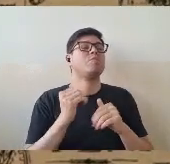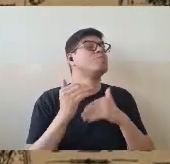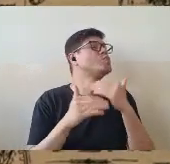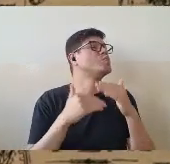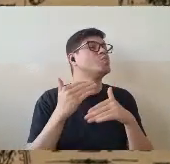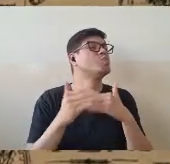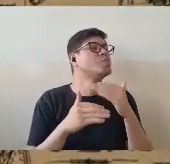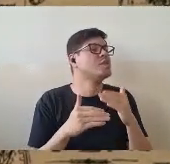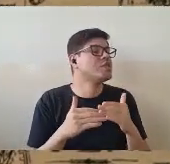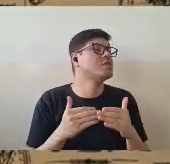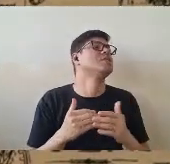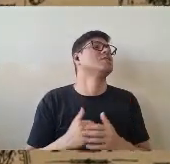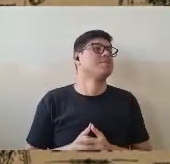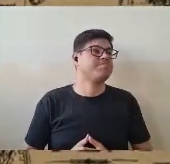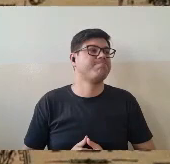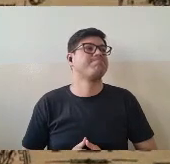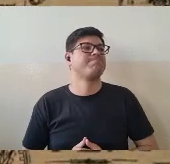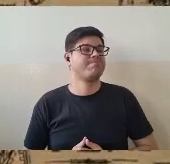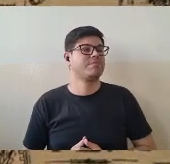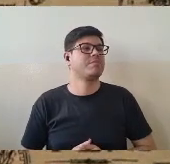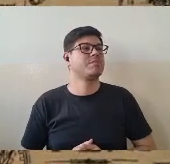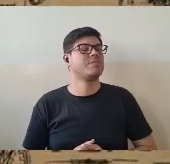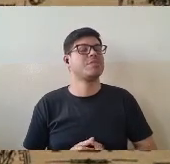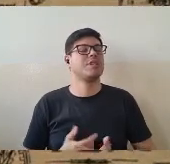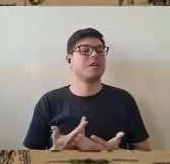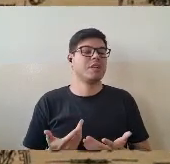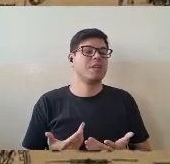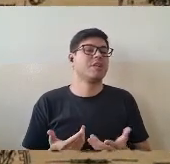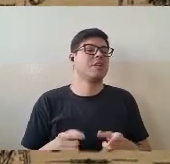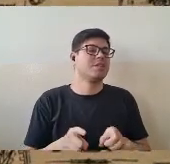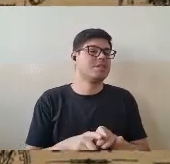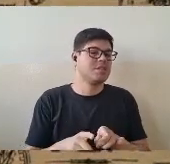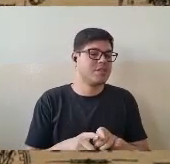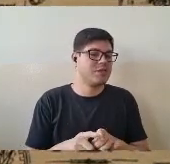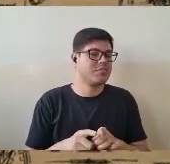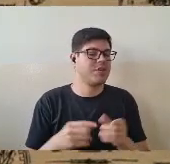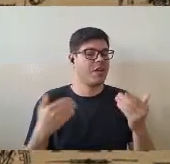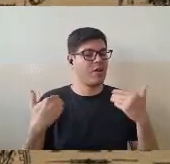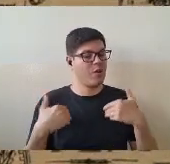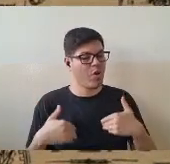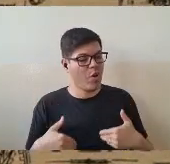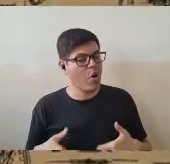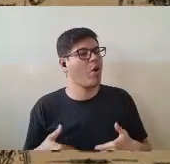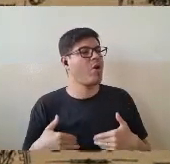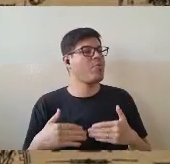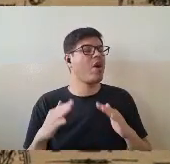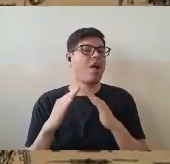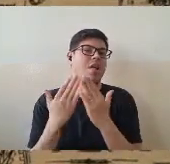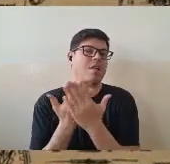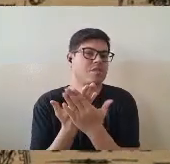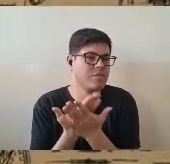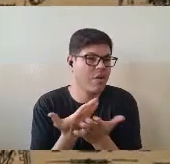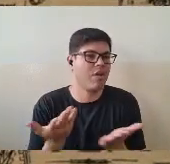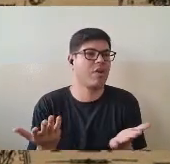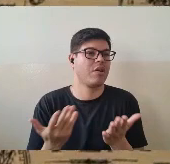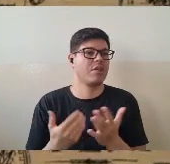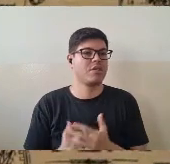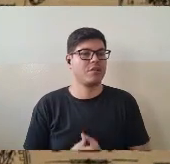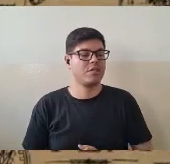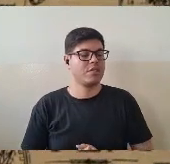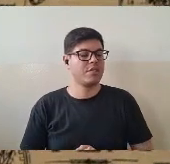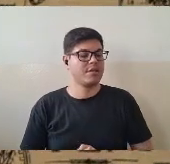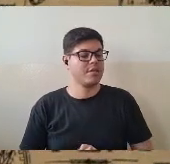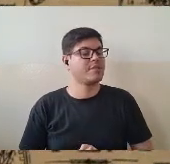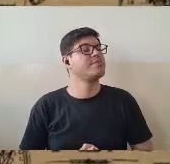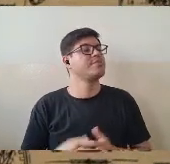da pessoa, na escola. Então, tem que ter um preparo na escola, ficar distante os